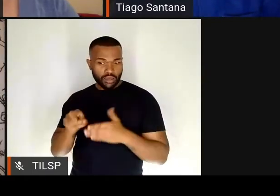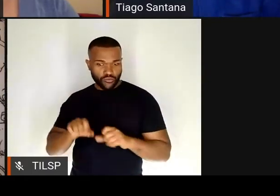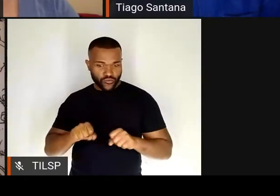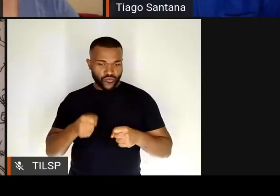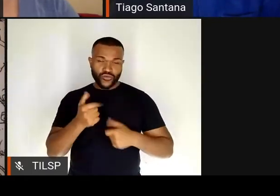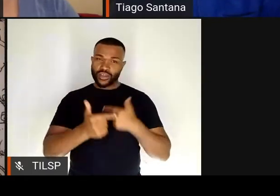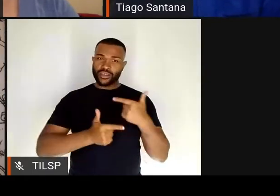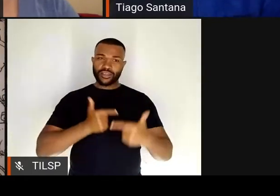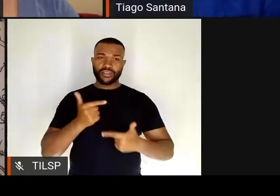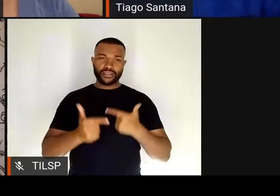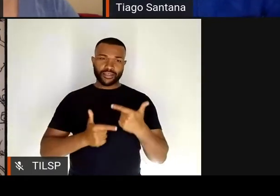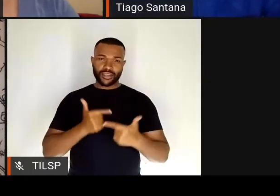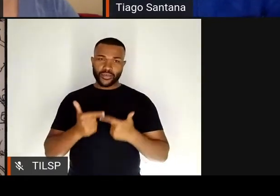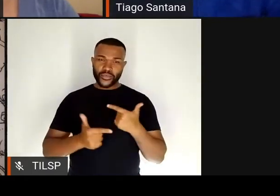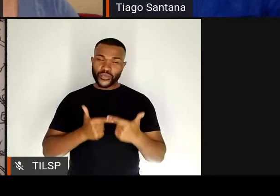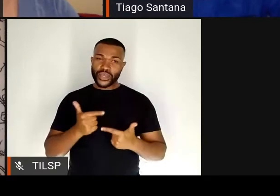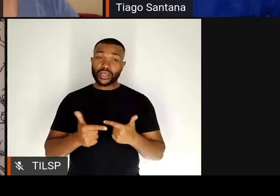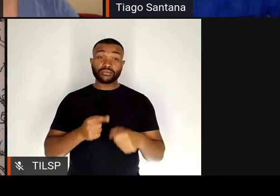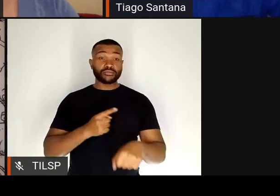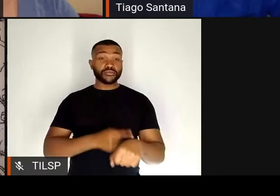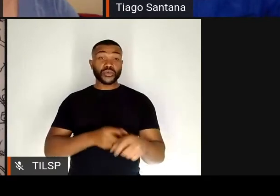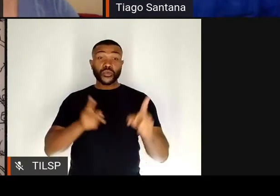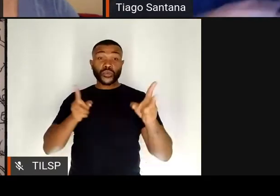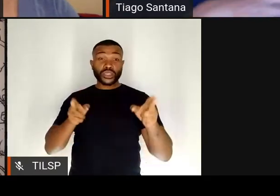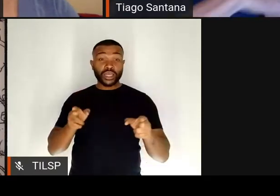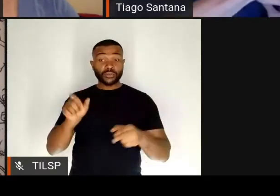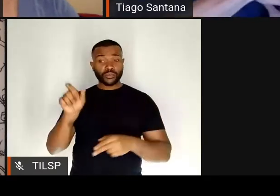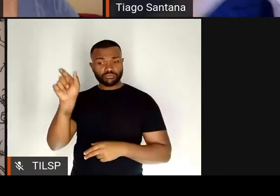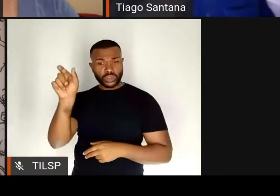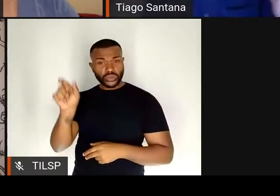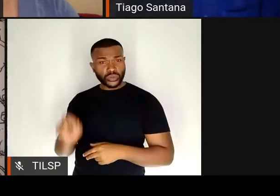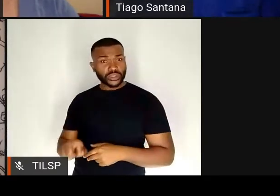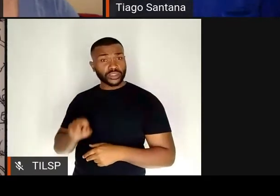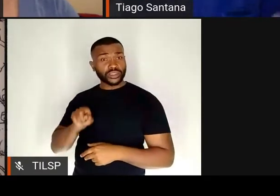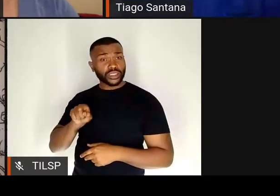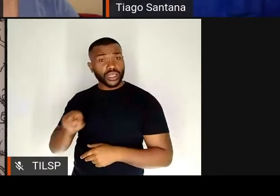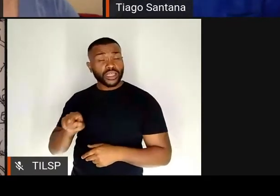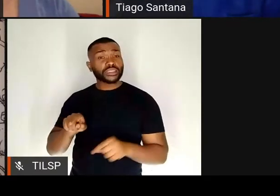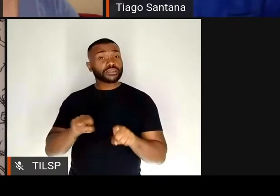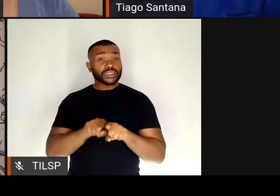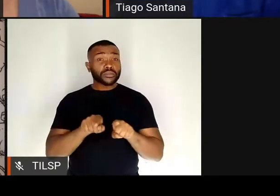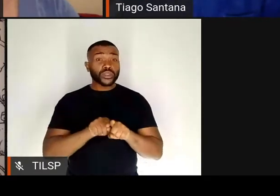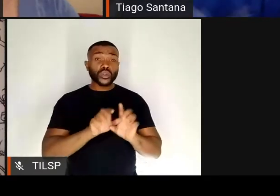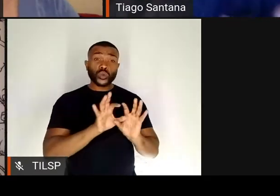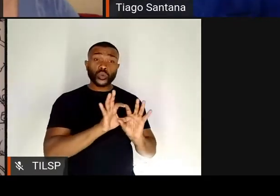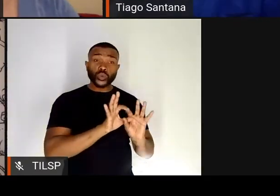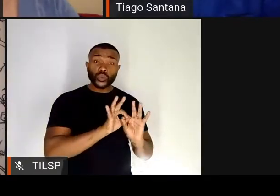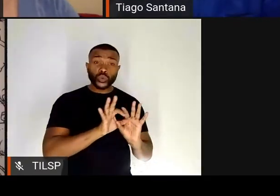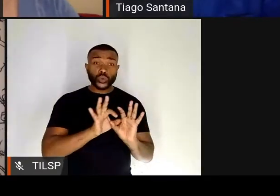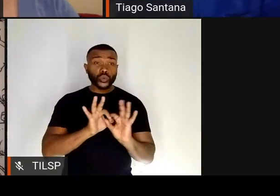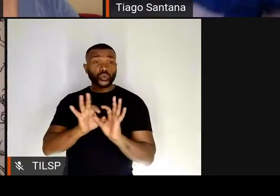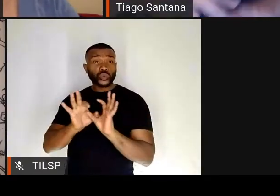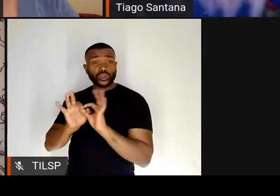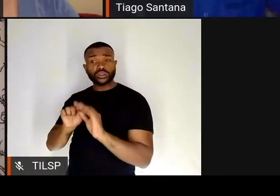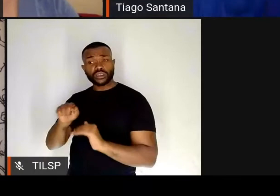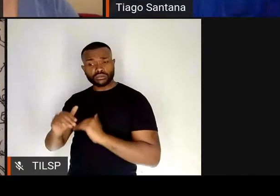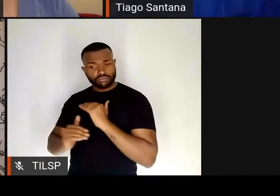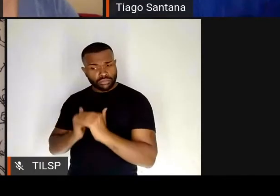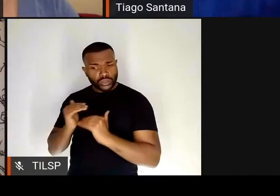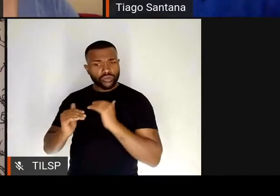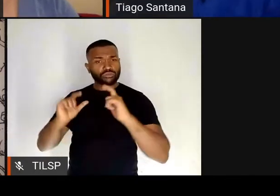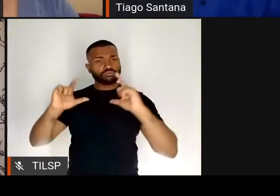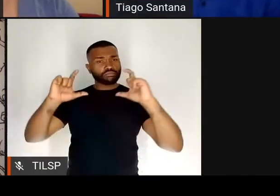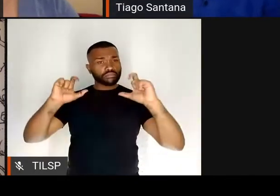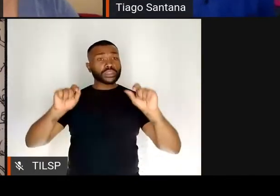tempo, com personalidade, sabe? A gente falou todo o contexto de quando, como ele desenvolveu a obra dele,